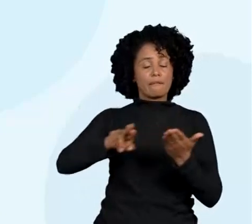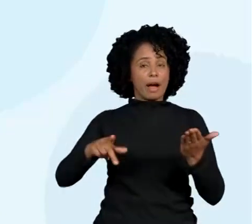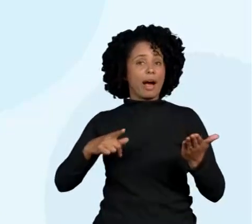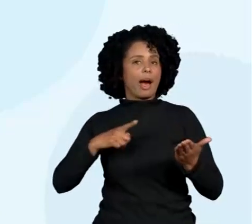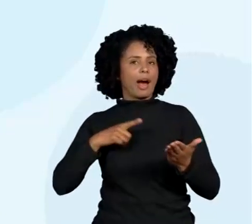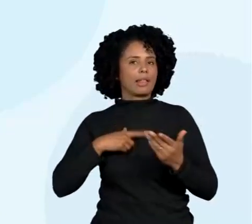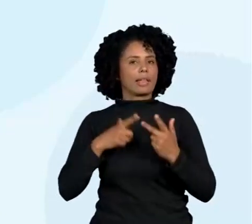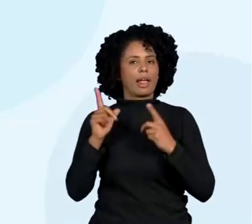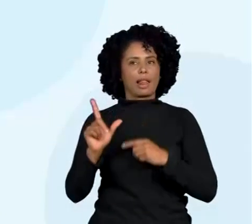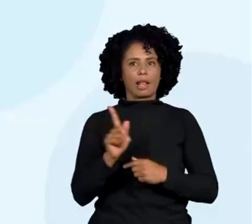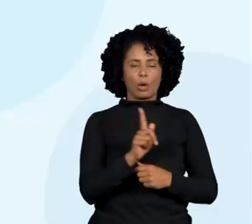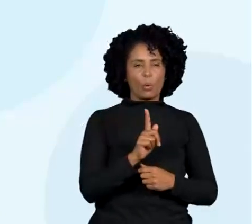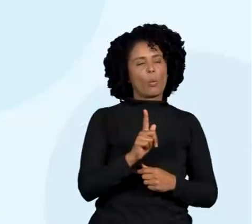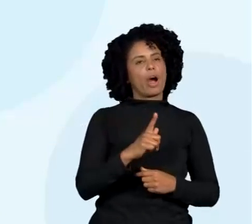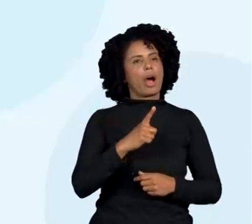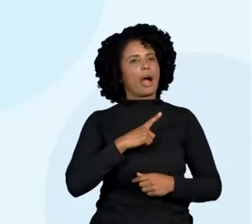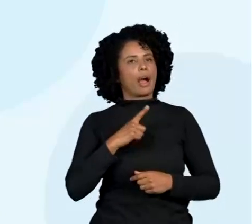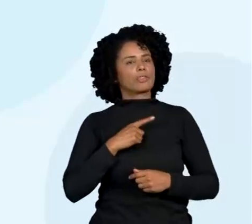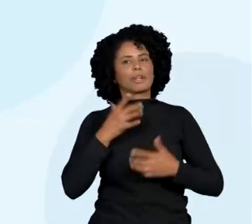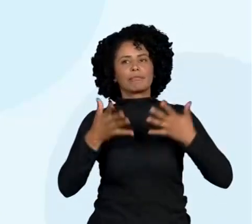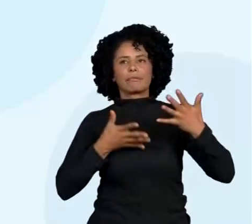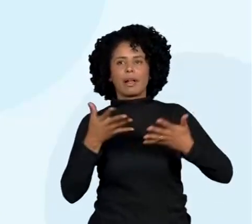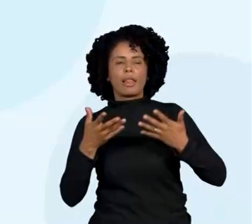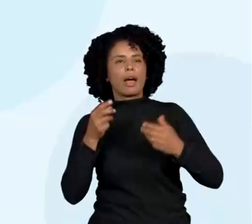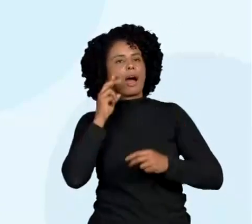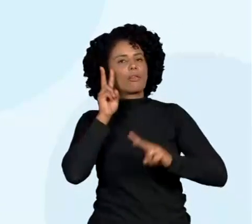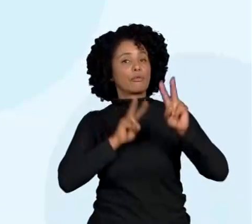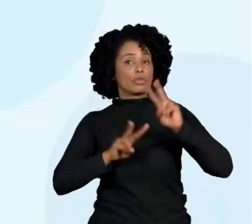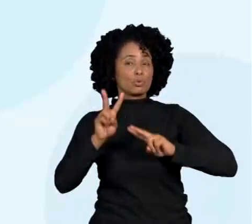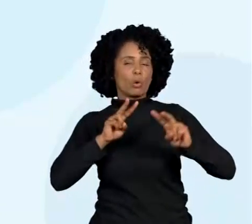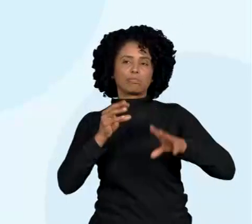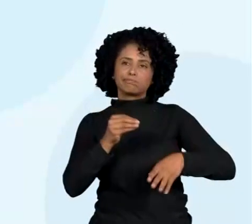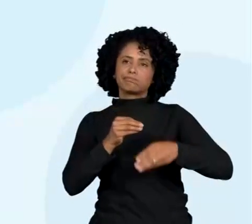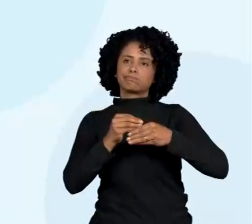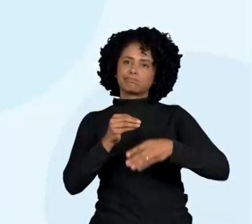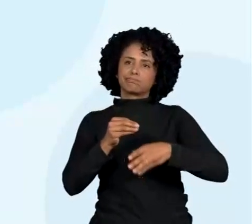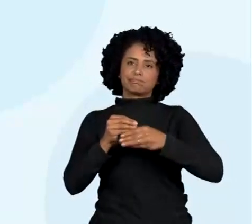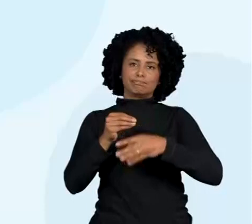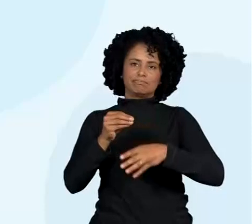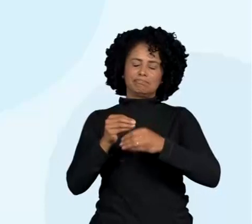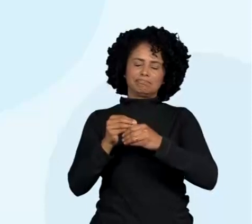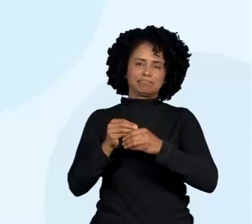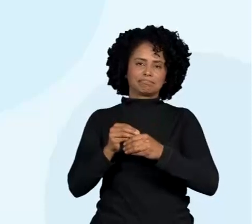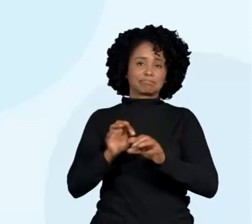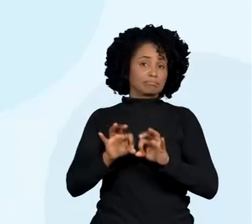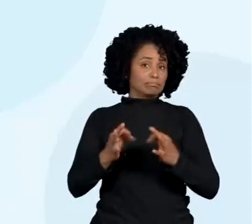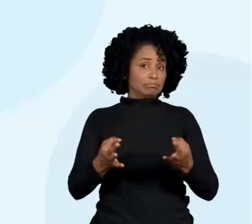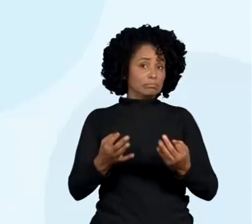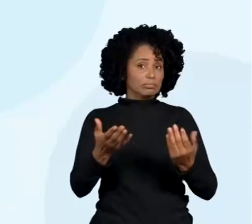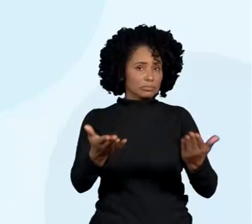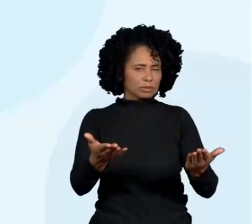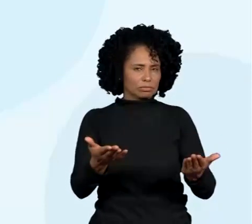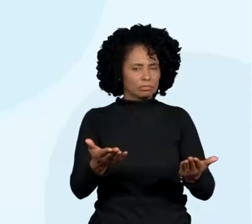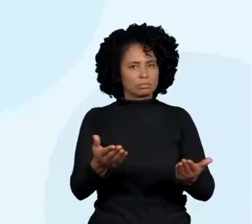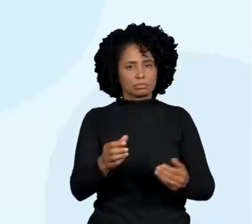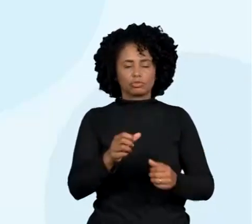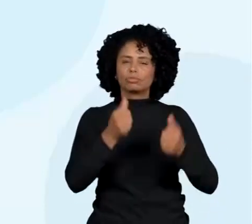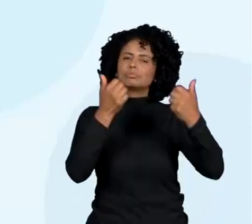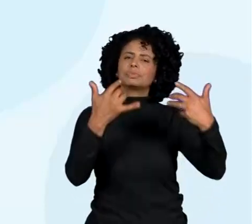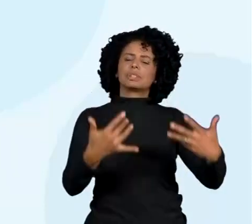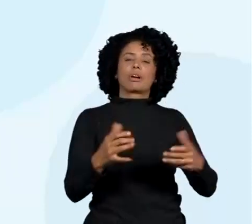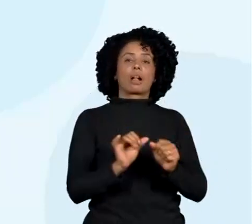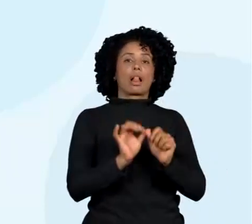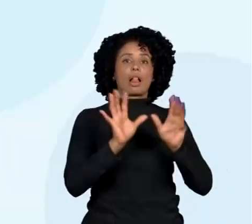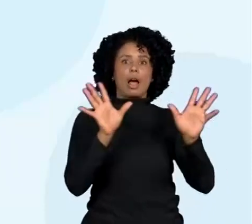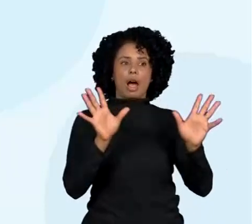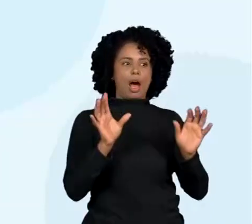não verbal, para complementar a mensagem do texto. Essa foi a resposta. Então, já esclarecendo,